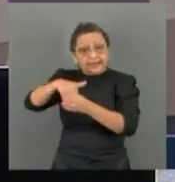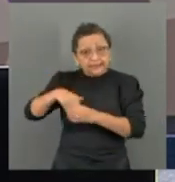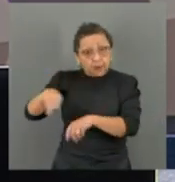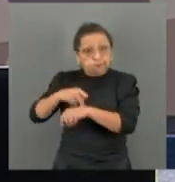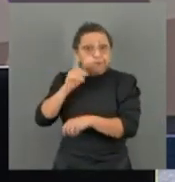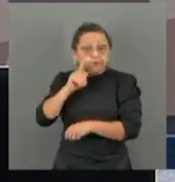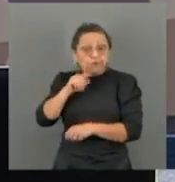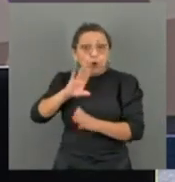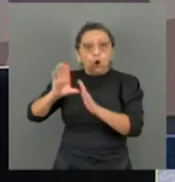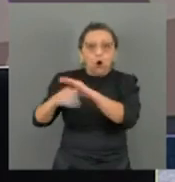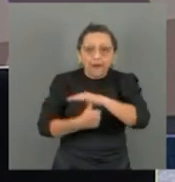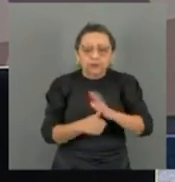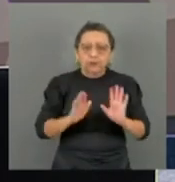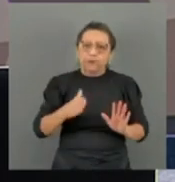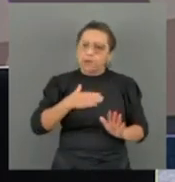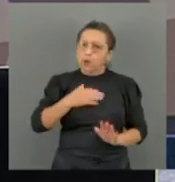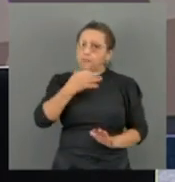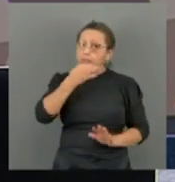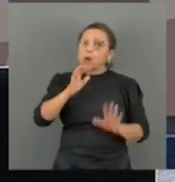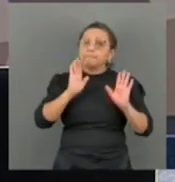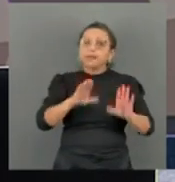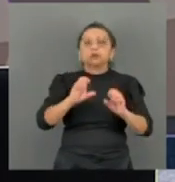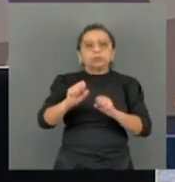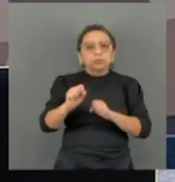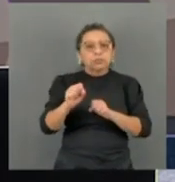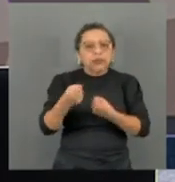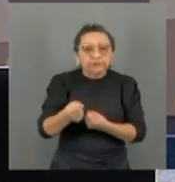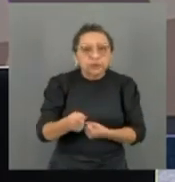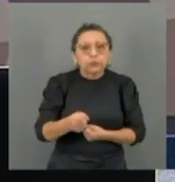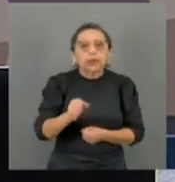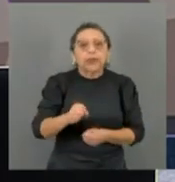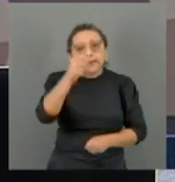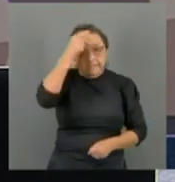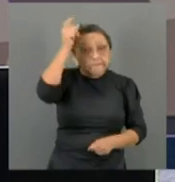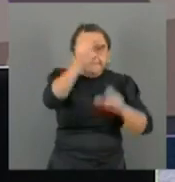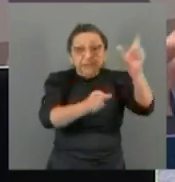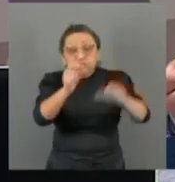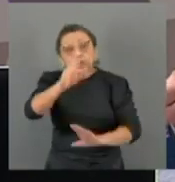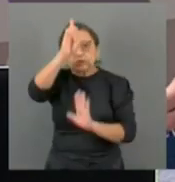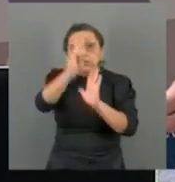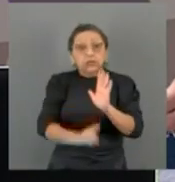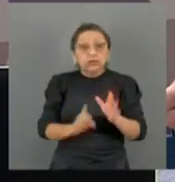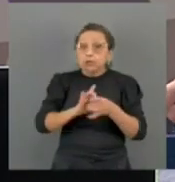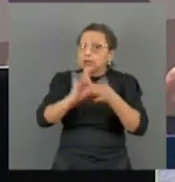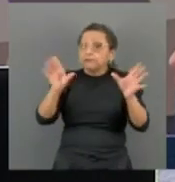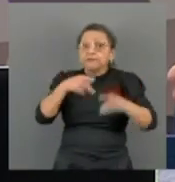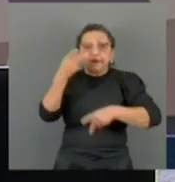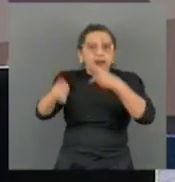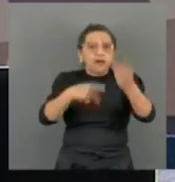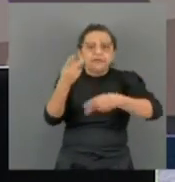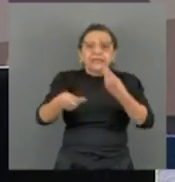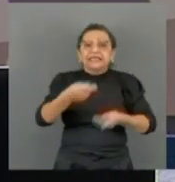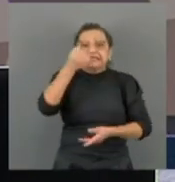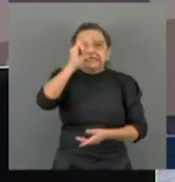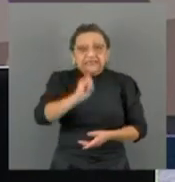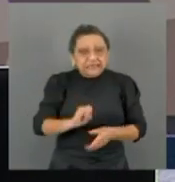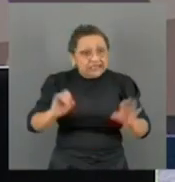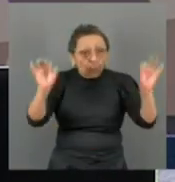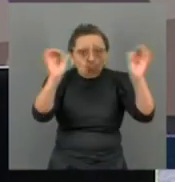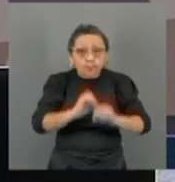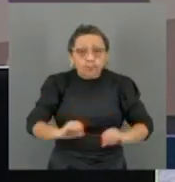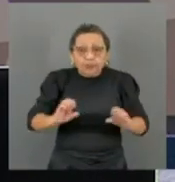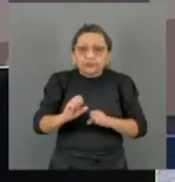vista. Mas eu defendo o direito das pessoas a dizer isso. Se você não